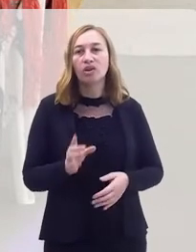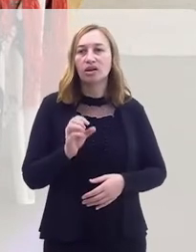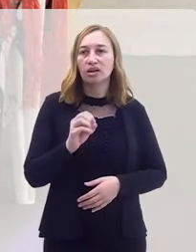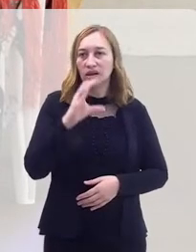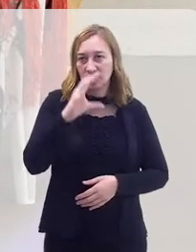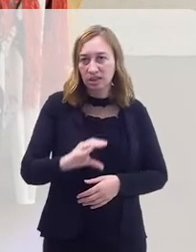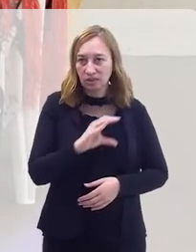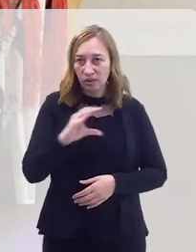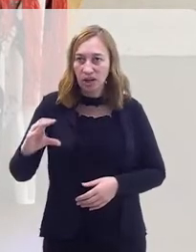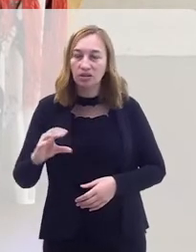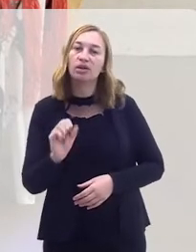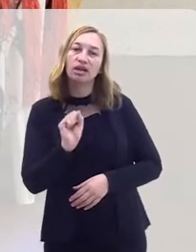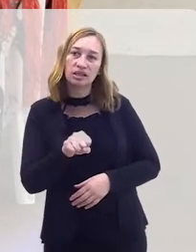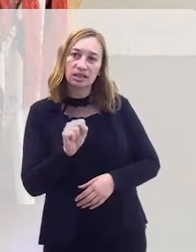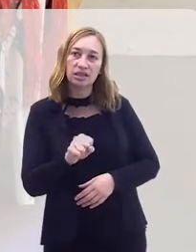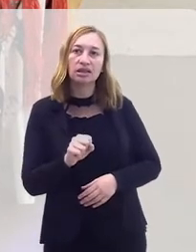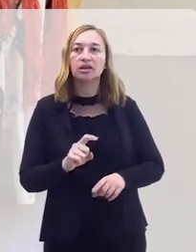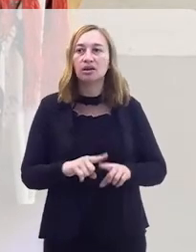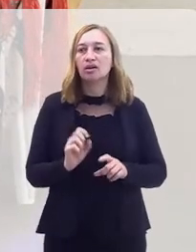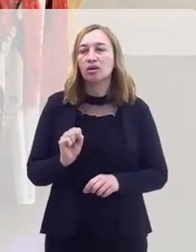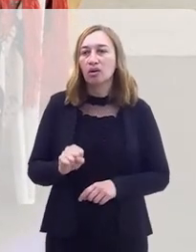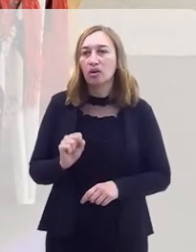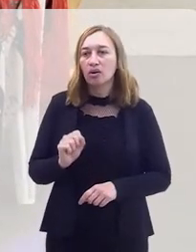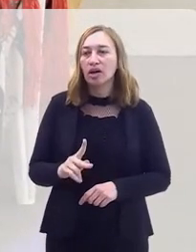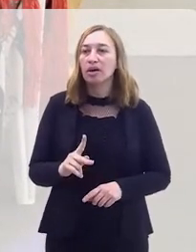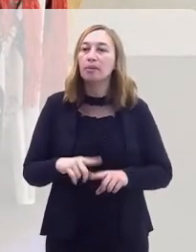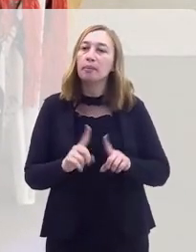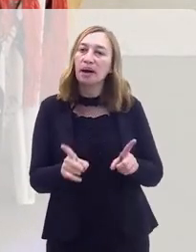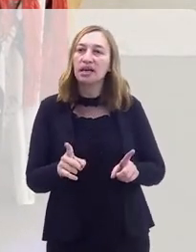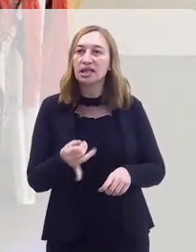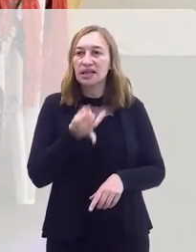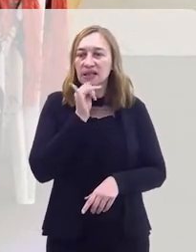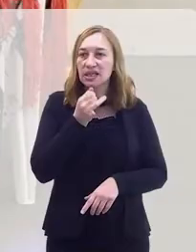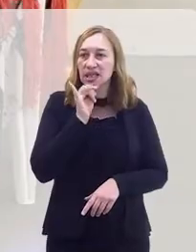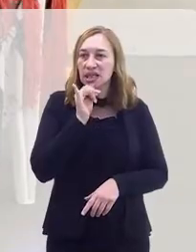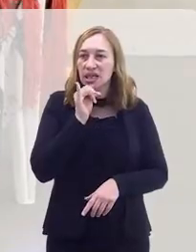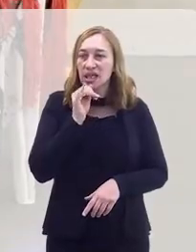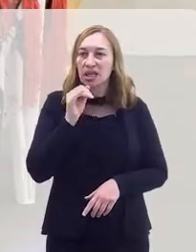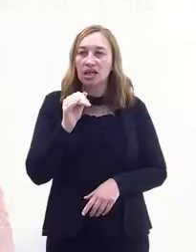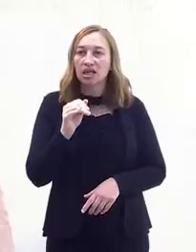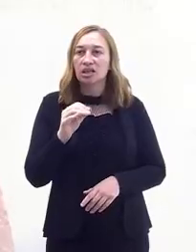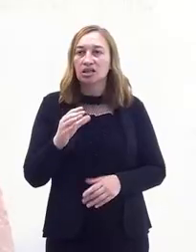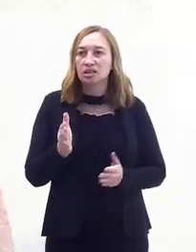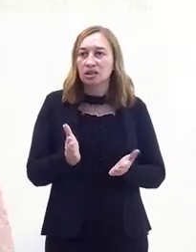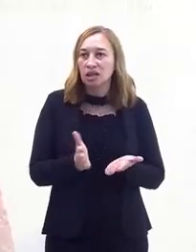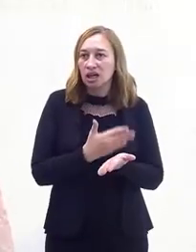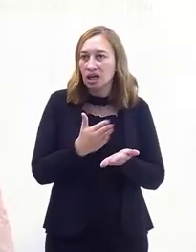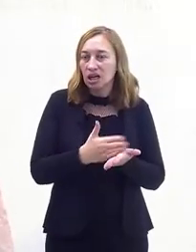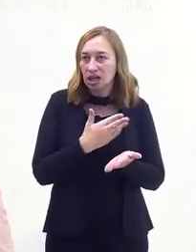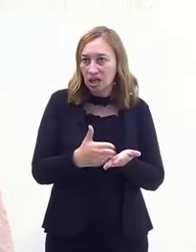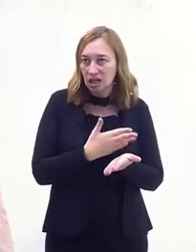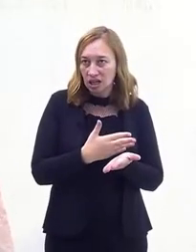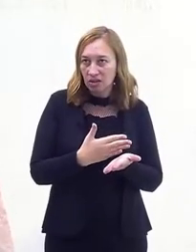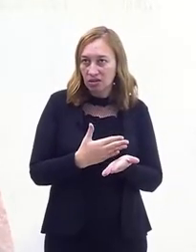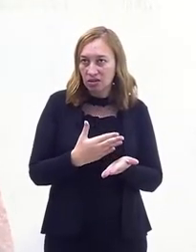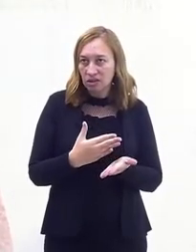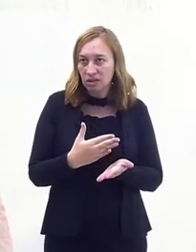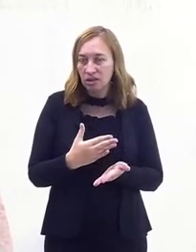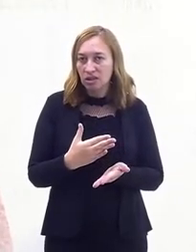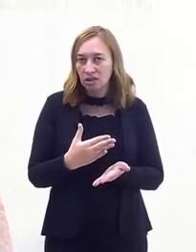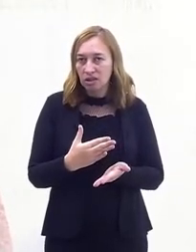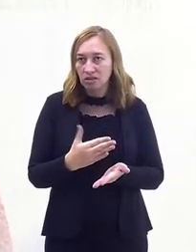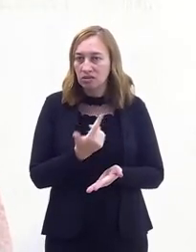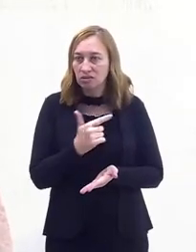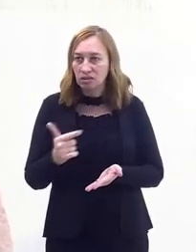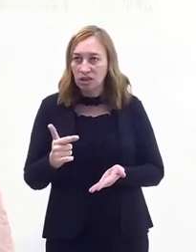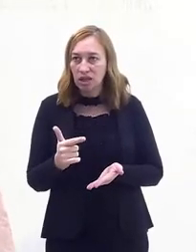Não, a não ser que ele seja católico, aí sim ele... Tá, mas por exemplo, os ciganos não têm um livro, como você me disse. São